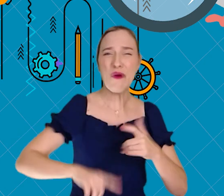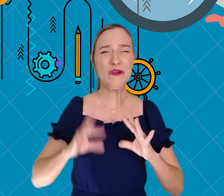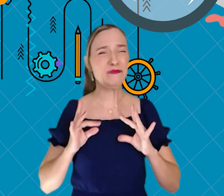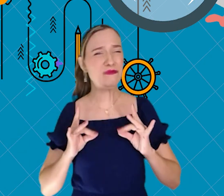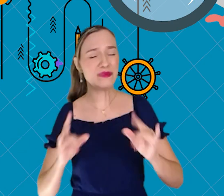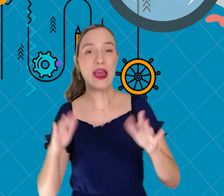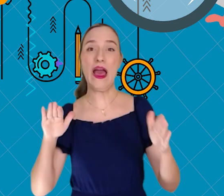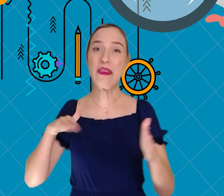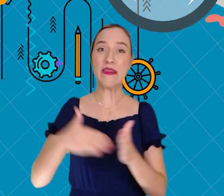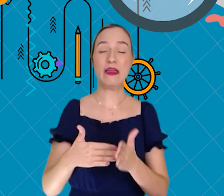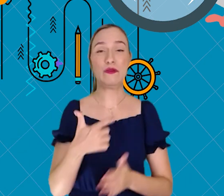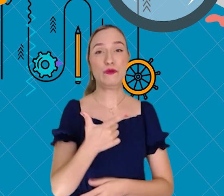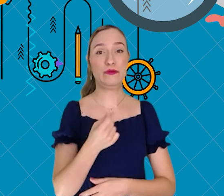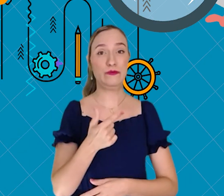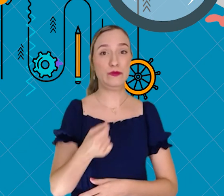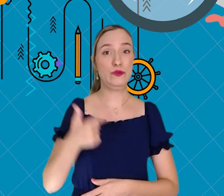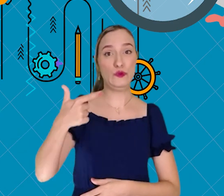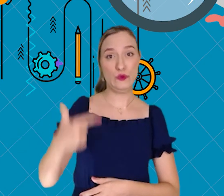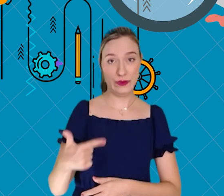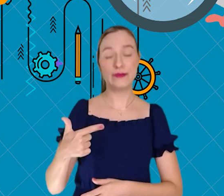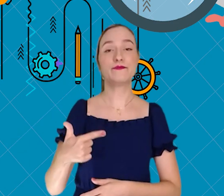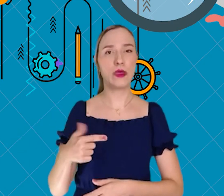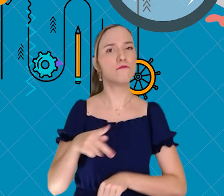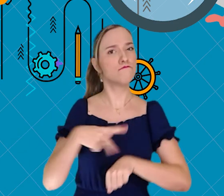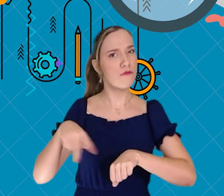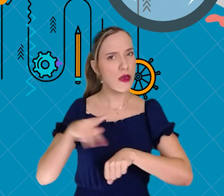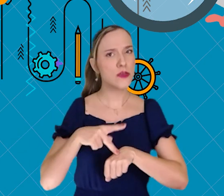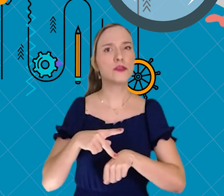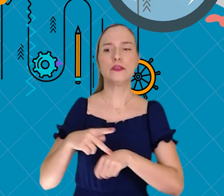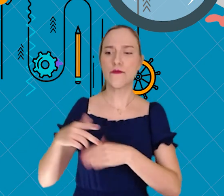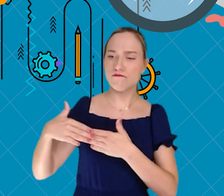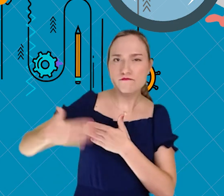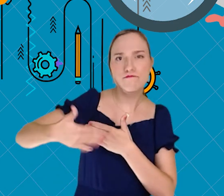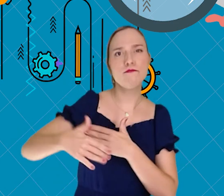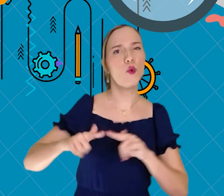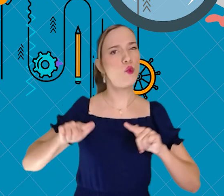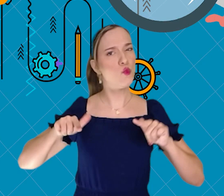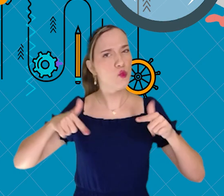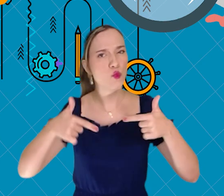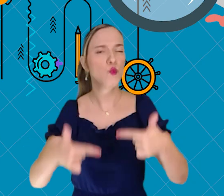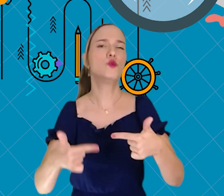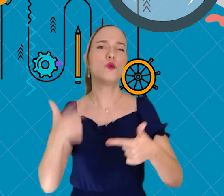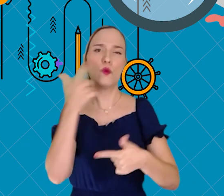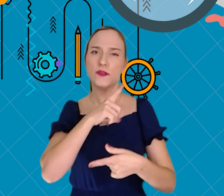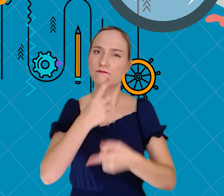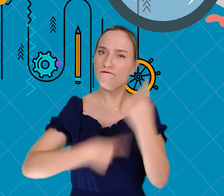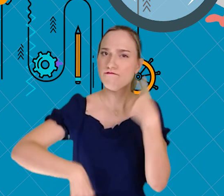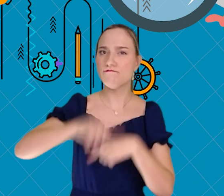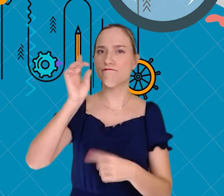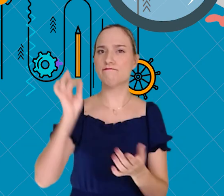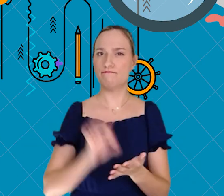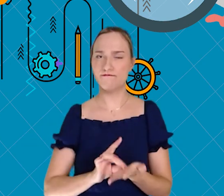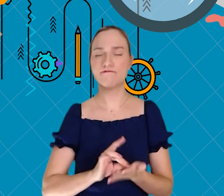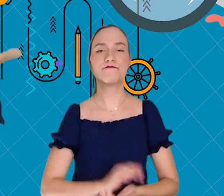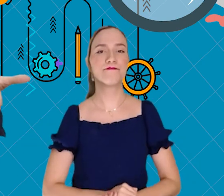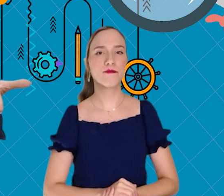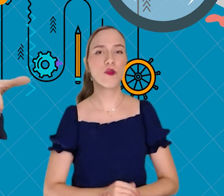que durou até 2002. Desde então, o país tem trabalhado para se reconstruir e se